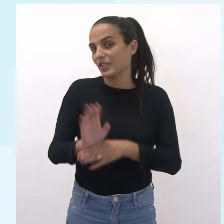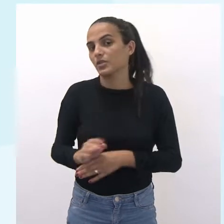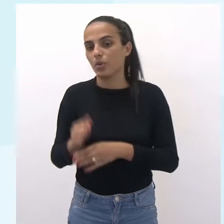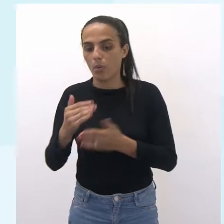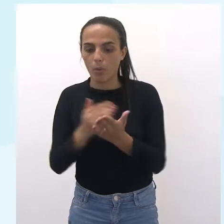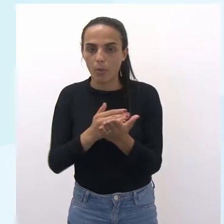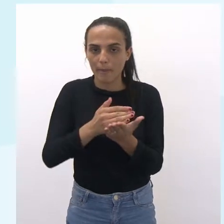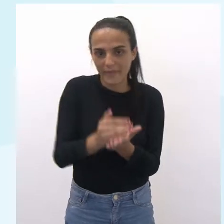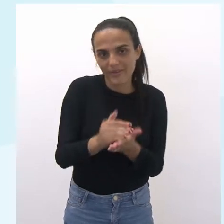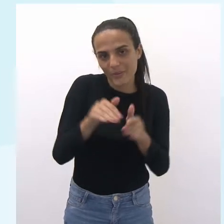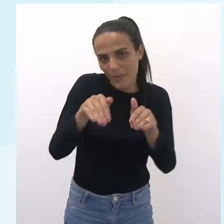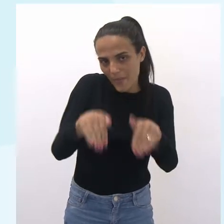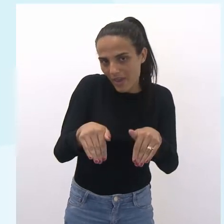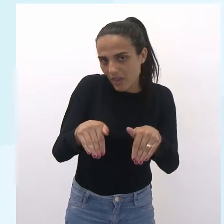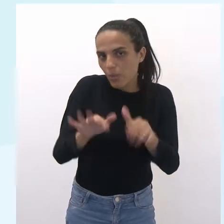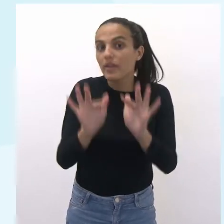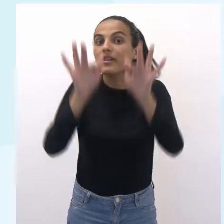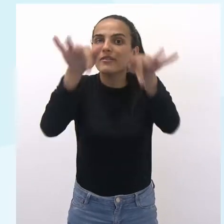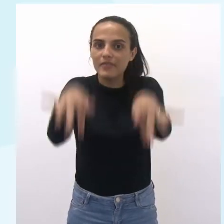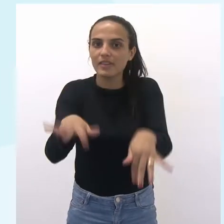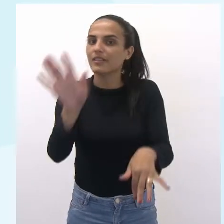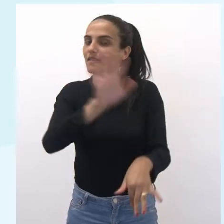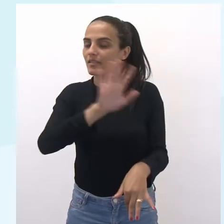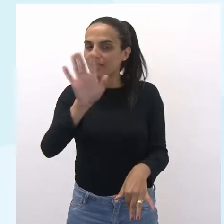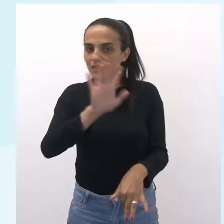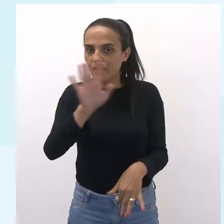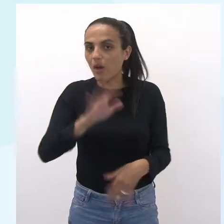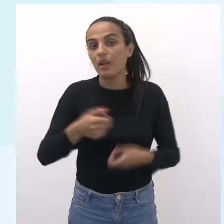fim, ele é recurso, então ele precisa estar